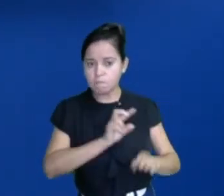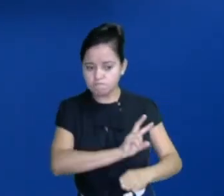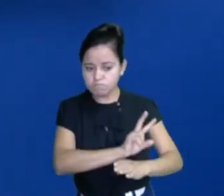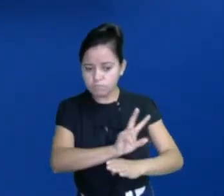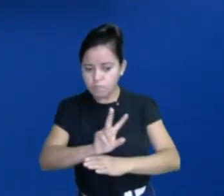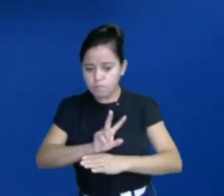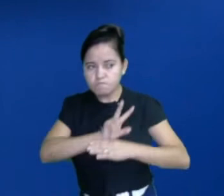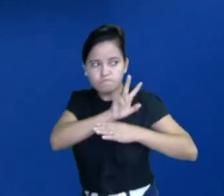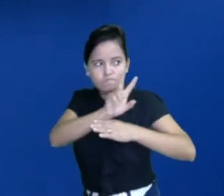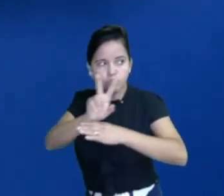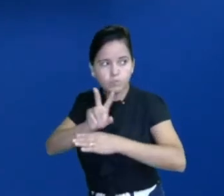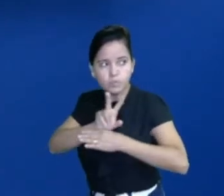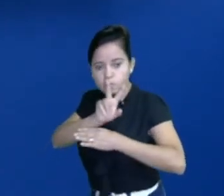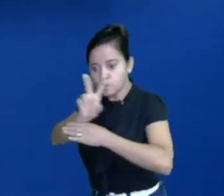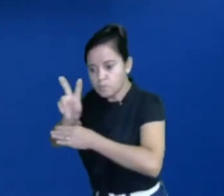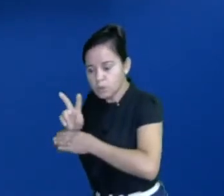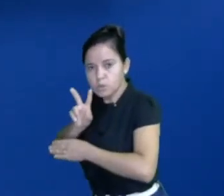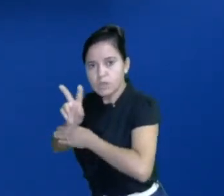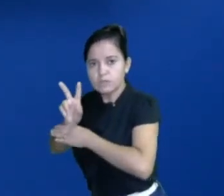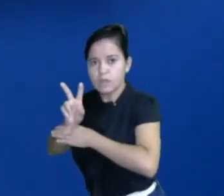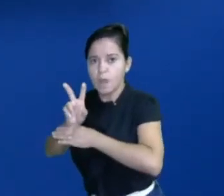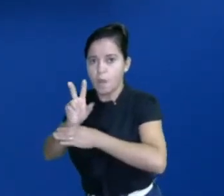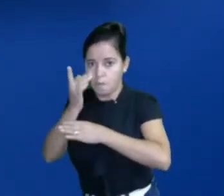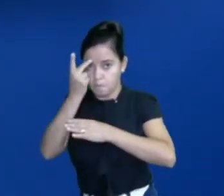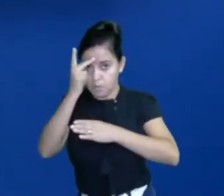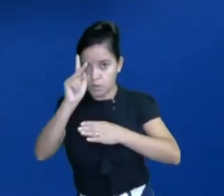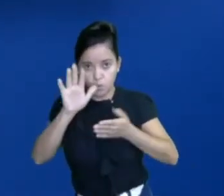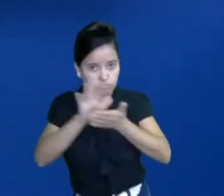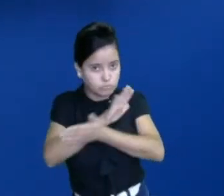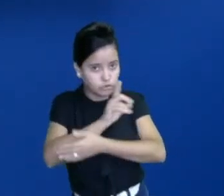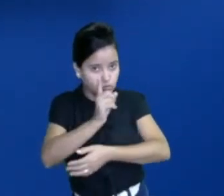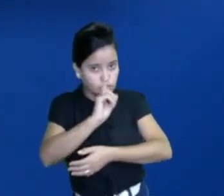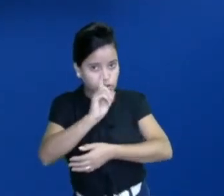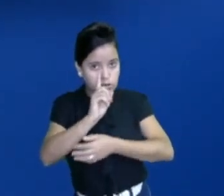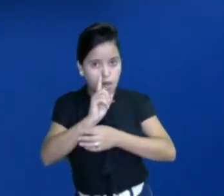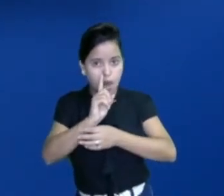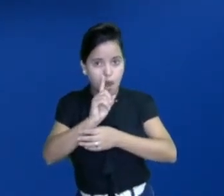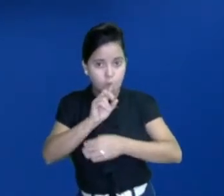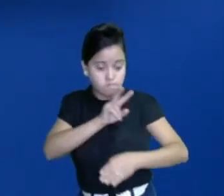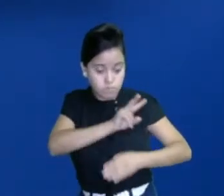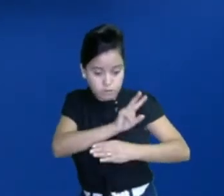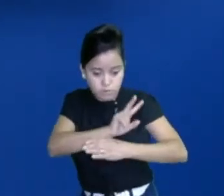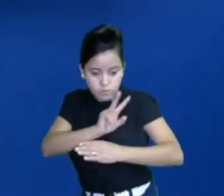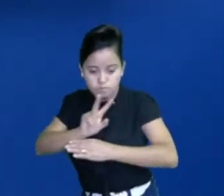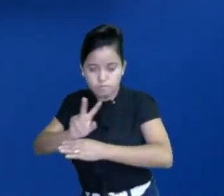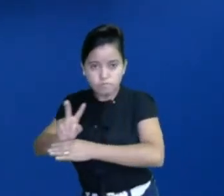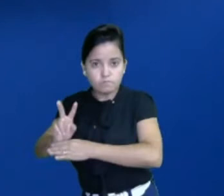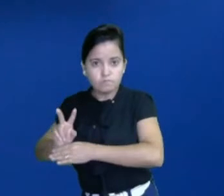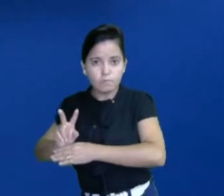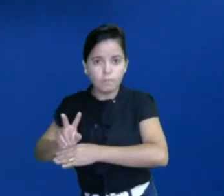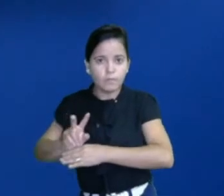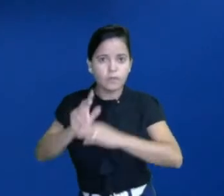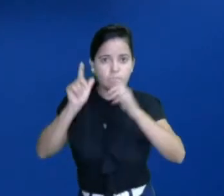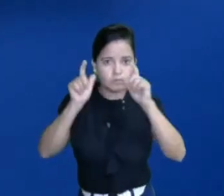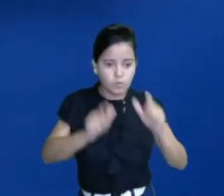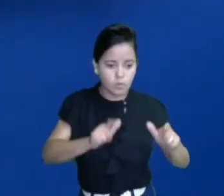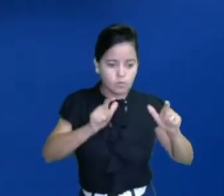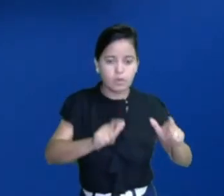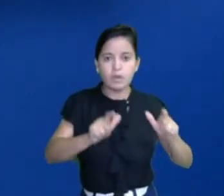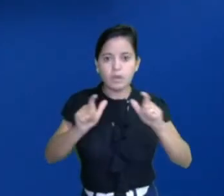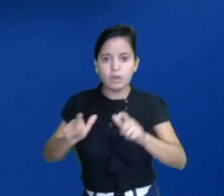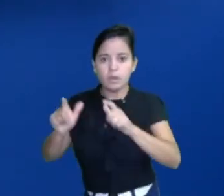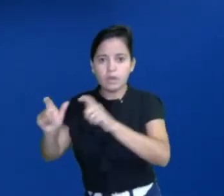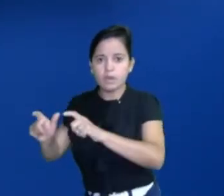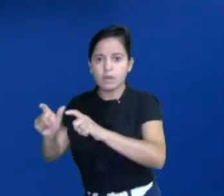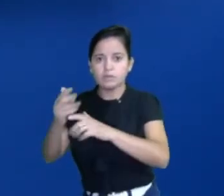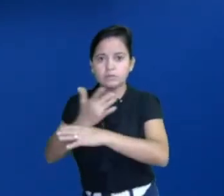a destruição ou a modificação. Quantos e quantos lugares nós já percorremos pela nossa cidade,